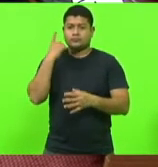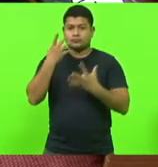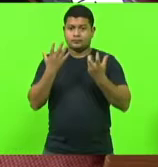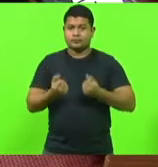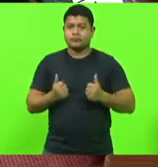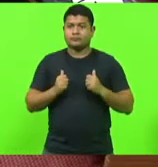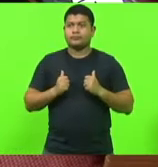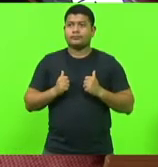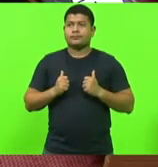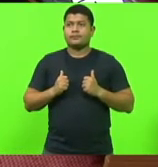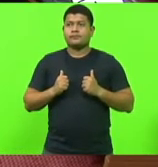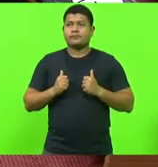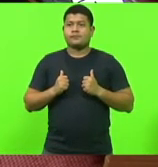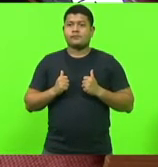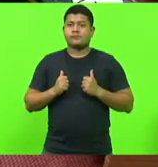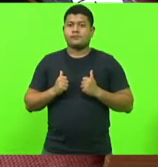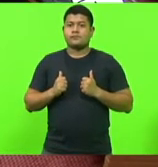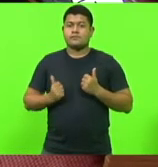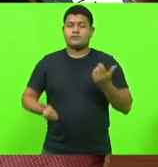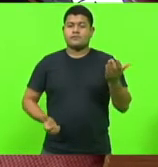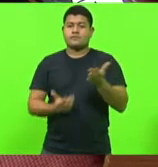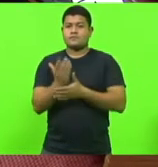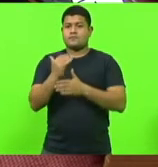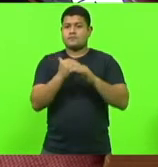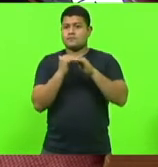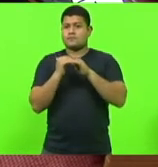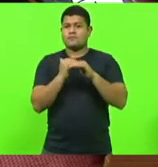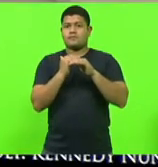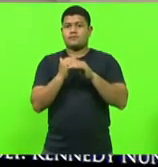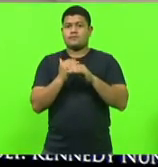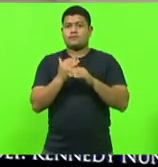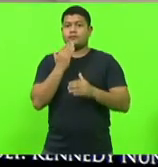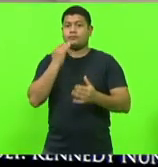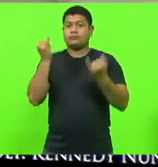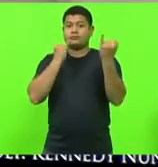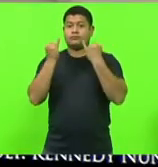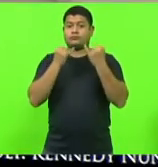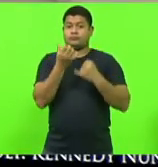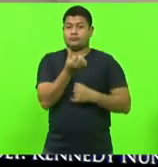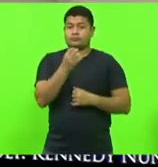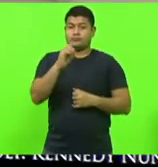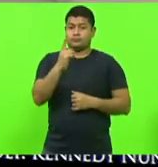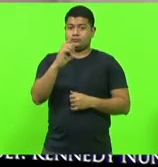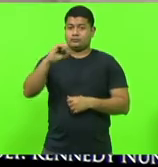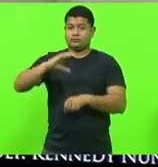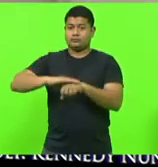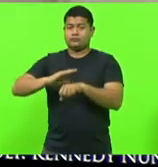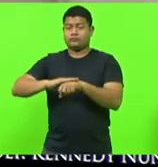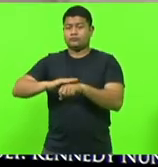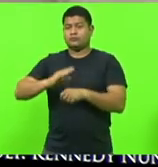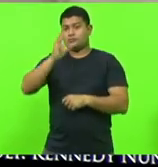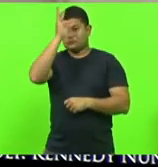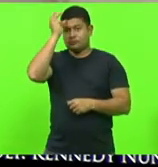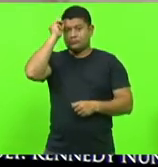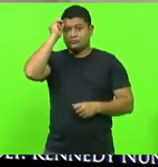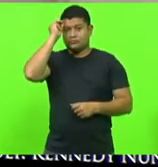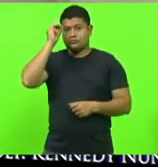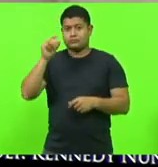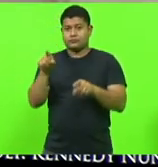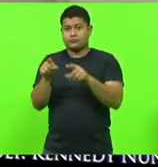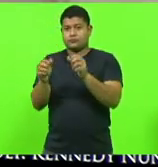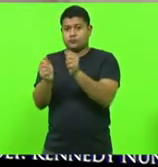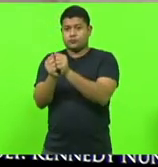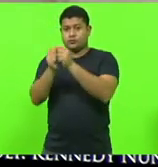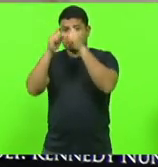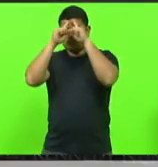aprovam permaneçam como se encontra. Aprovado por unanimidade. Pedido de informação 610, autor deputado Luciane Carminati e Neudi Sareta.